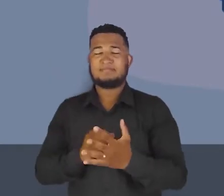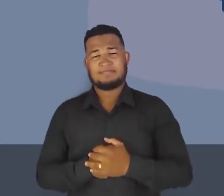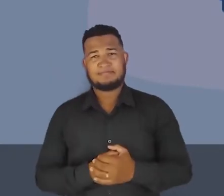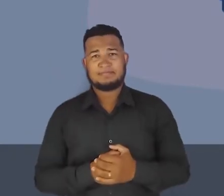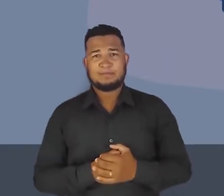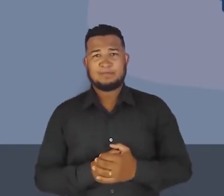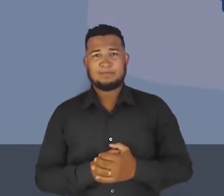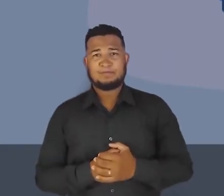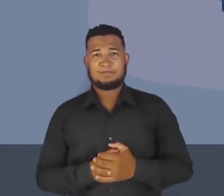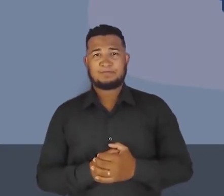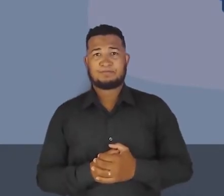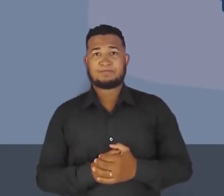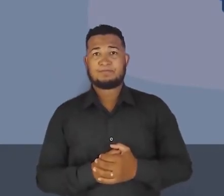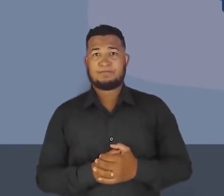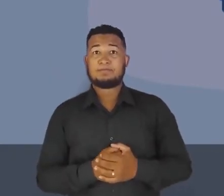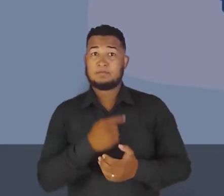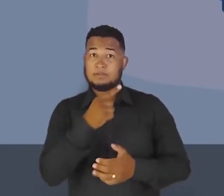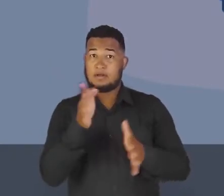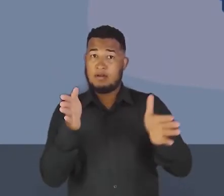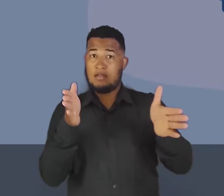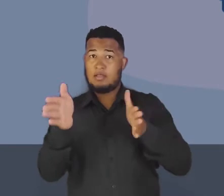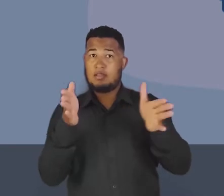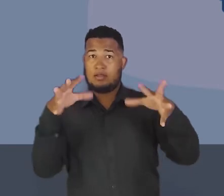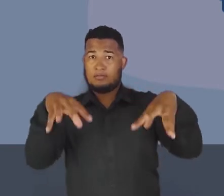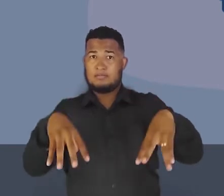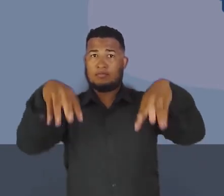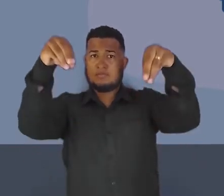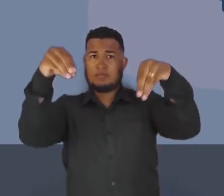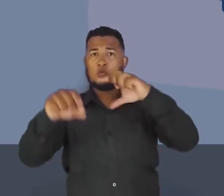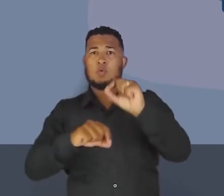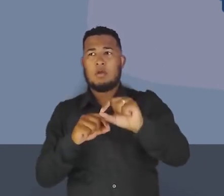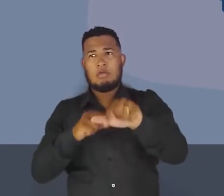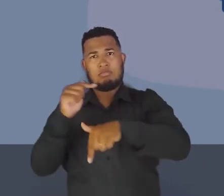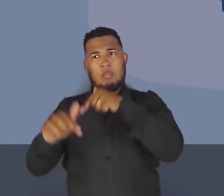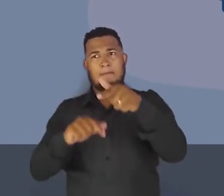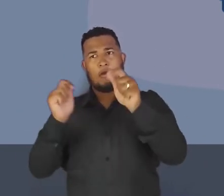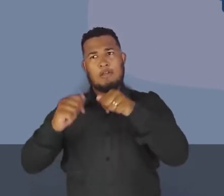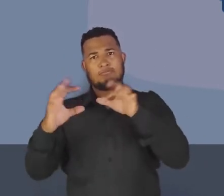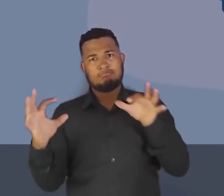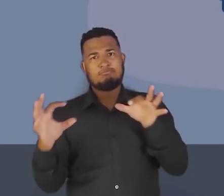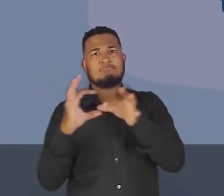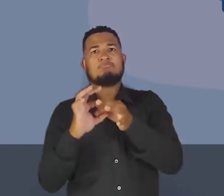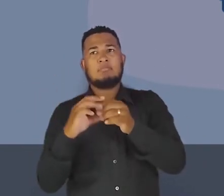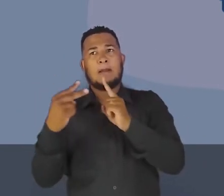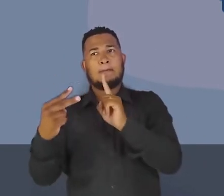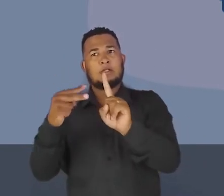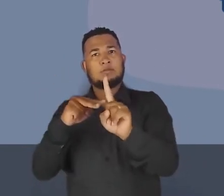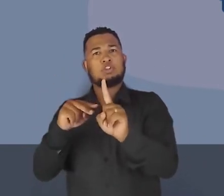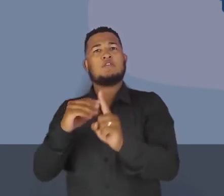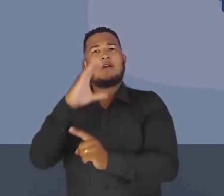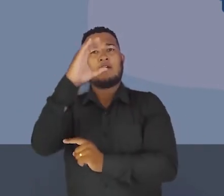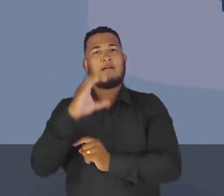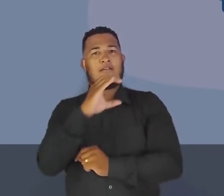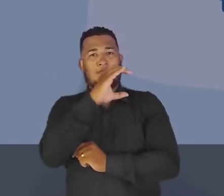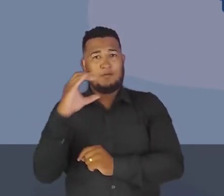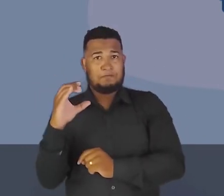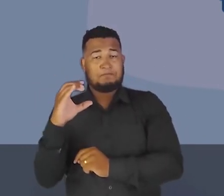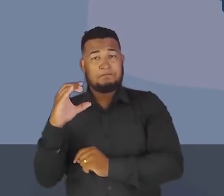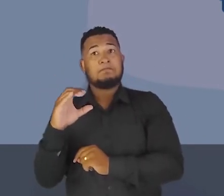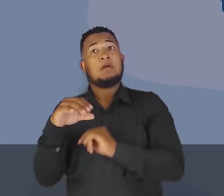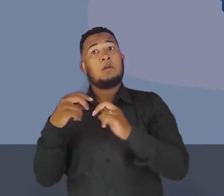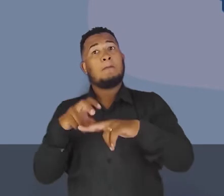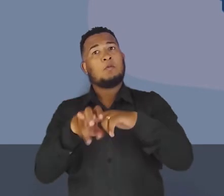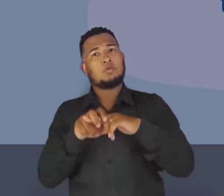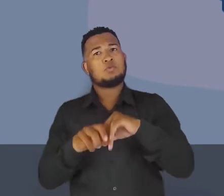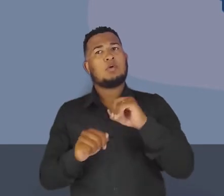comigo. Na Idade Média, o trabalho se associa à visão católica, então para o catolicismo o